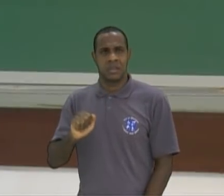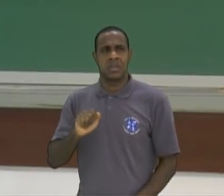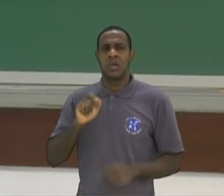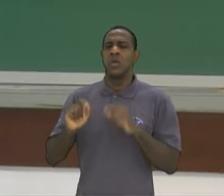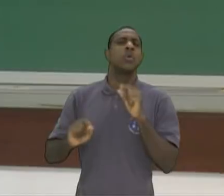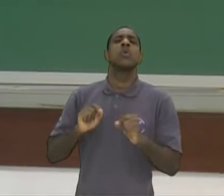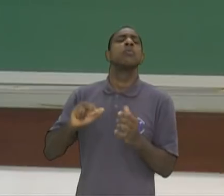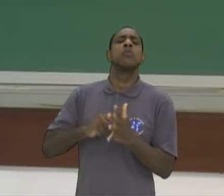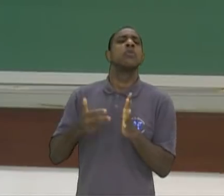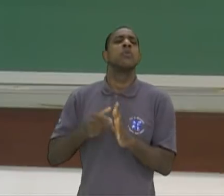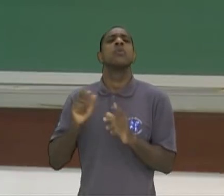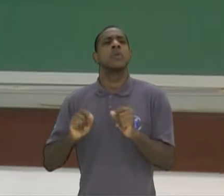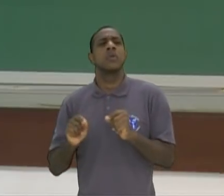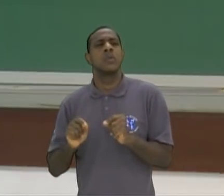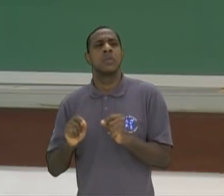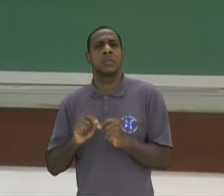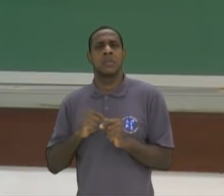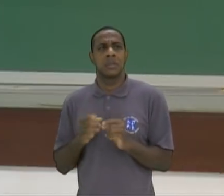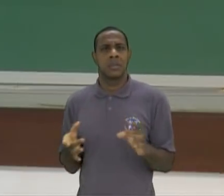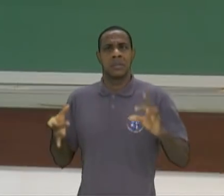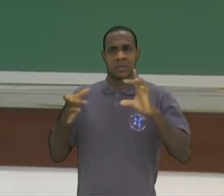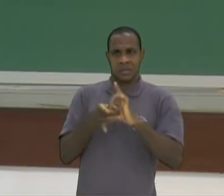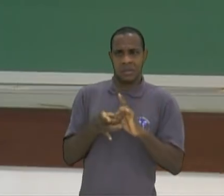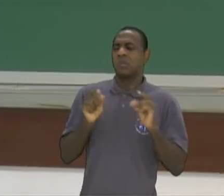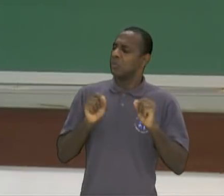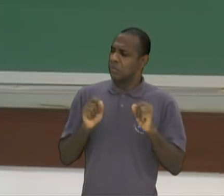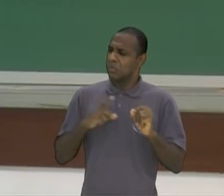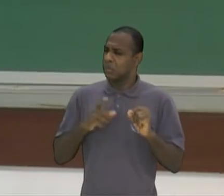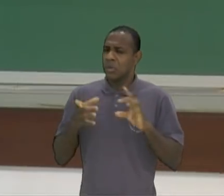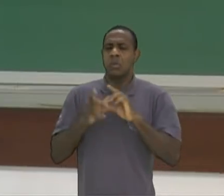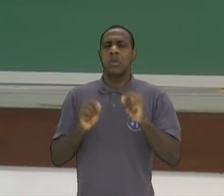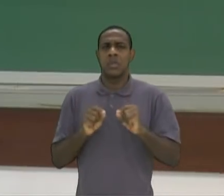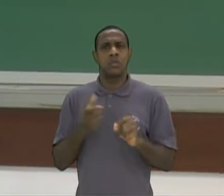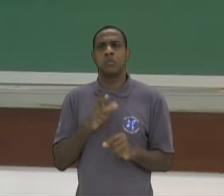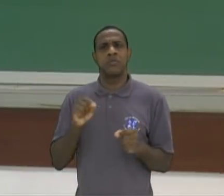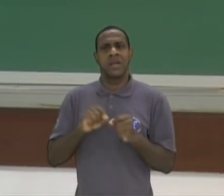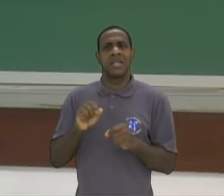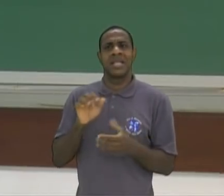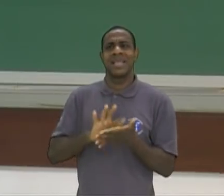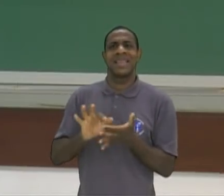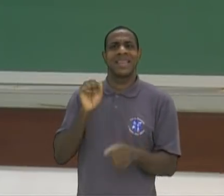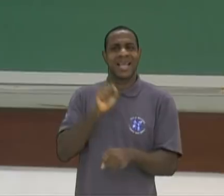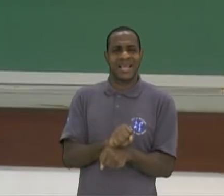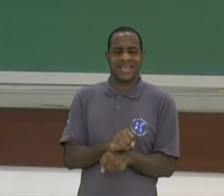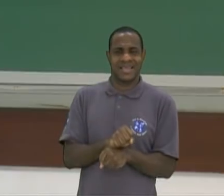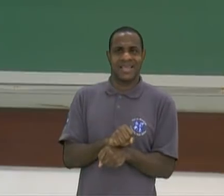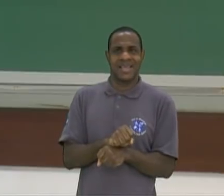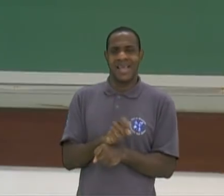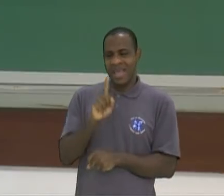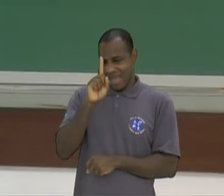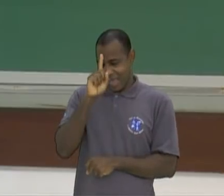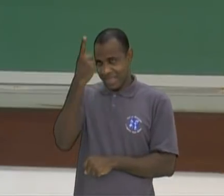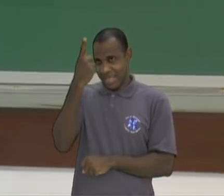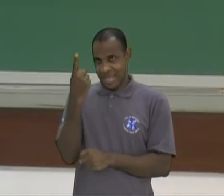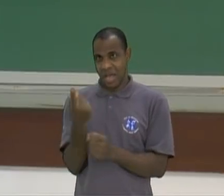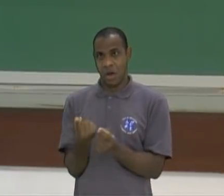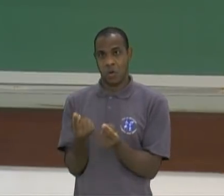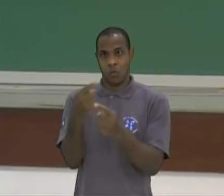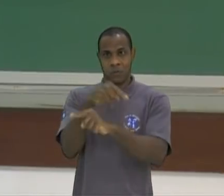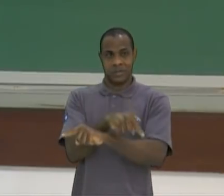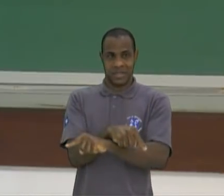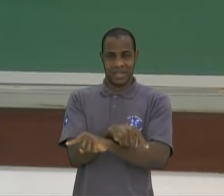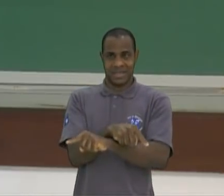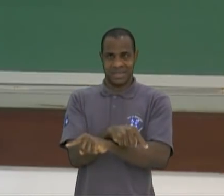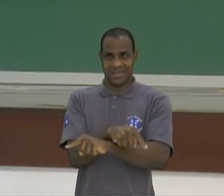ginástica? Não tem relação com não fazer nada, né? E sim, justamente, a ideia contrária às ginásticas